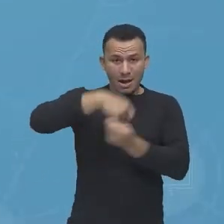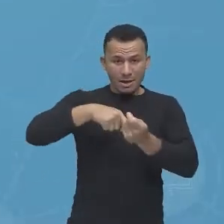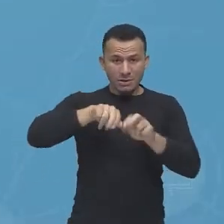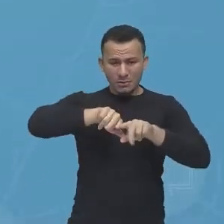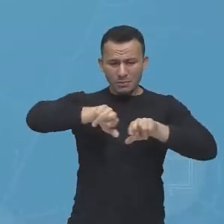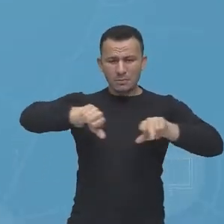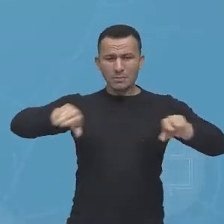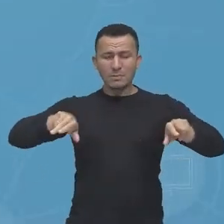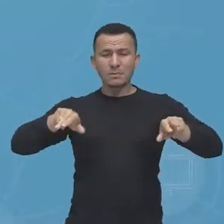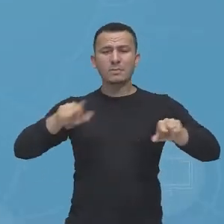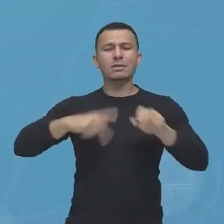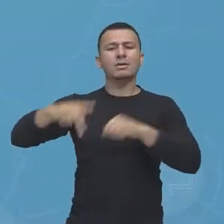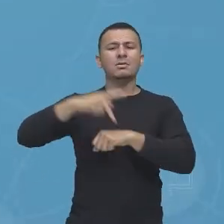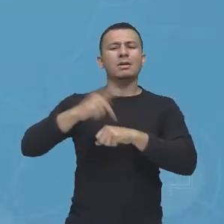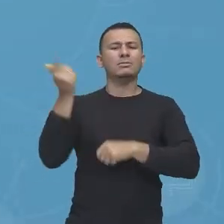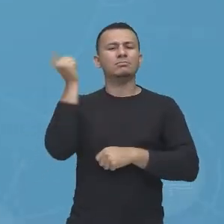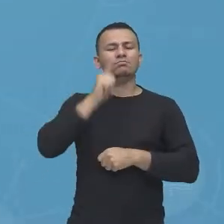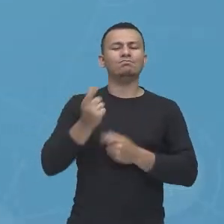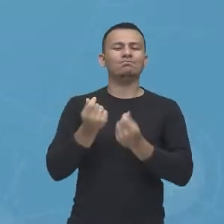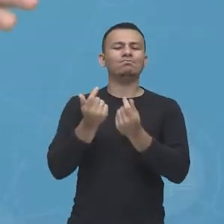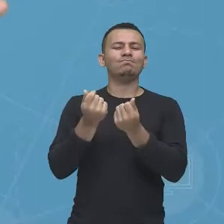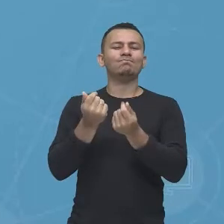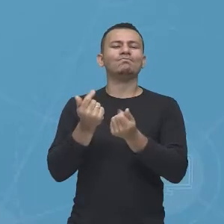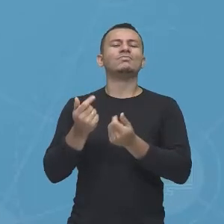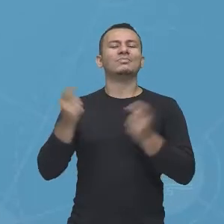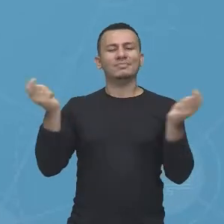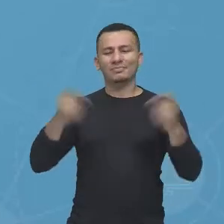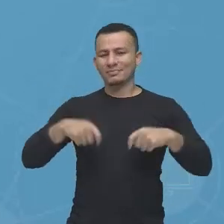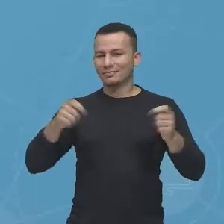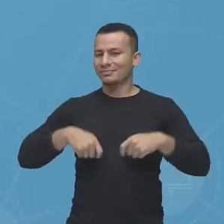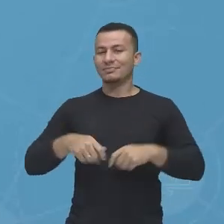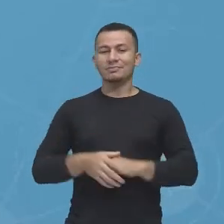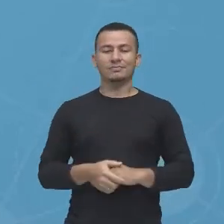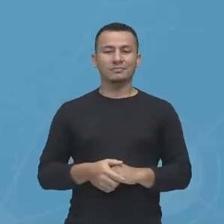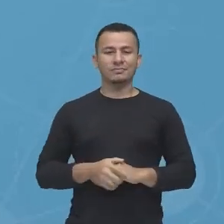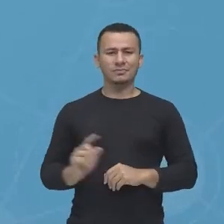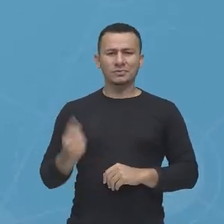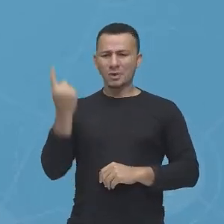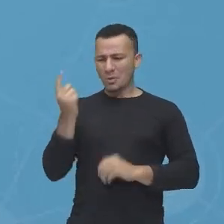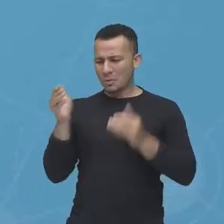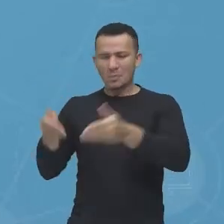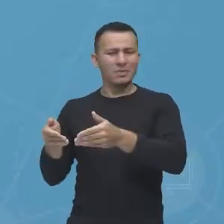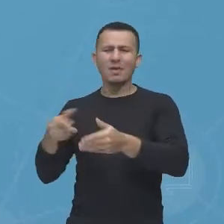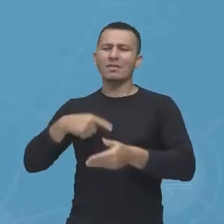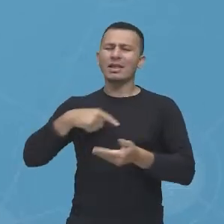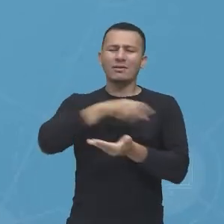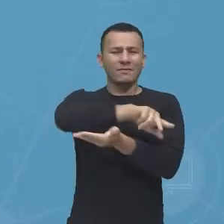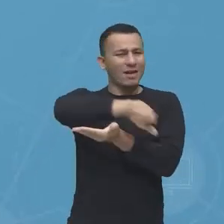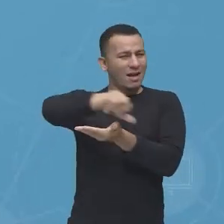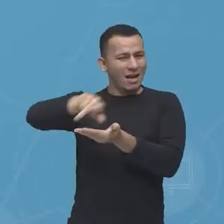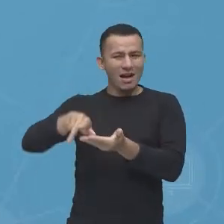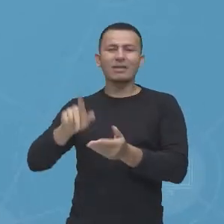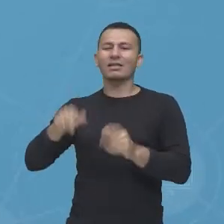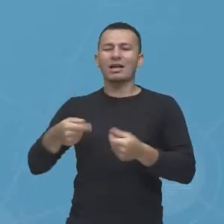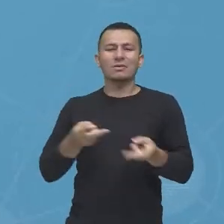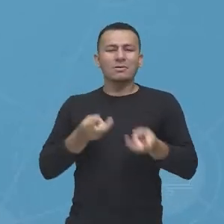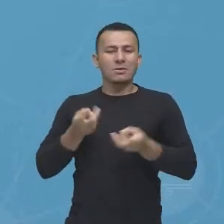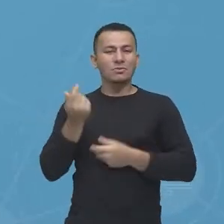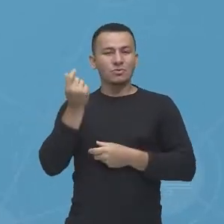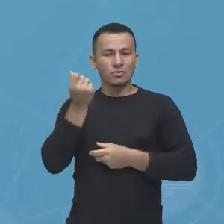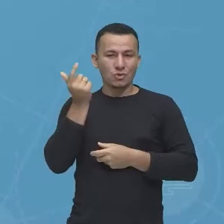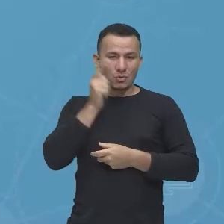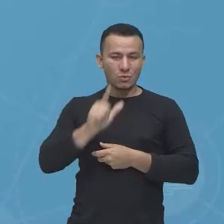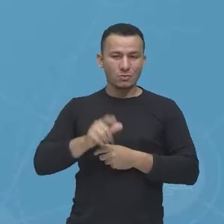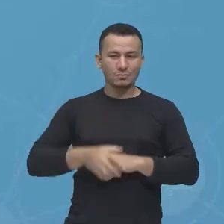país que consegue o quê? Ganhar dinheiro de várias formas e não só de uma forma. Tá bom, gente? Tem muitos países aí que dependem, por